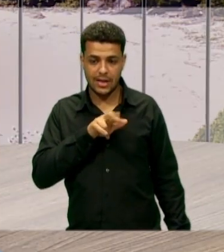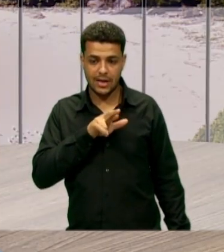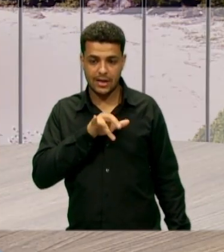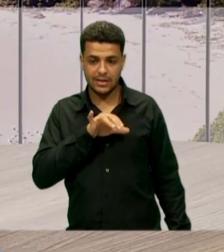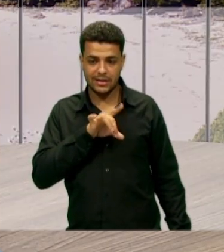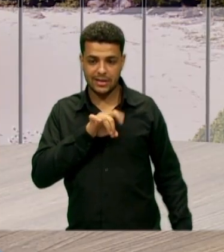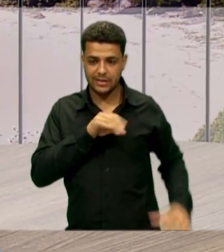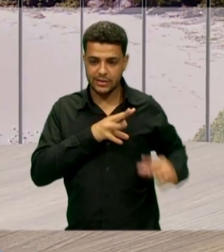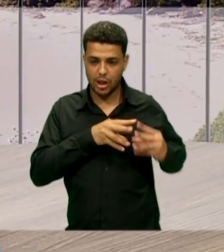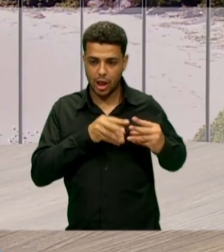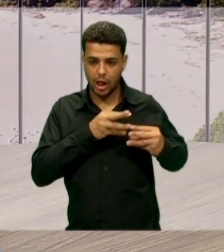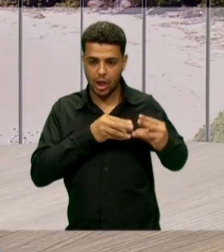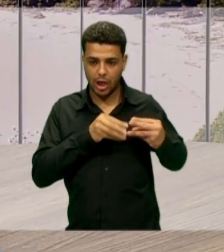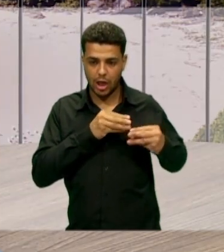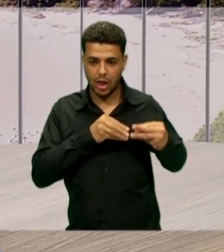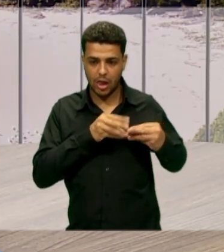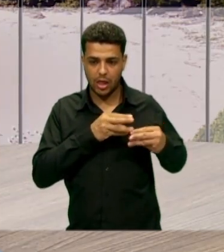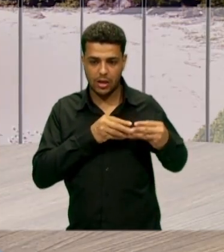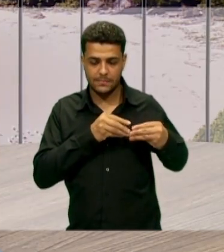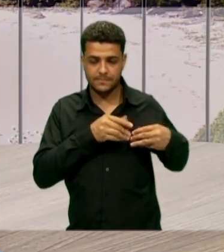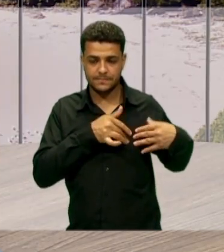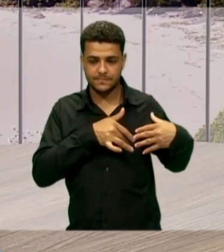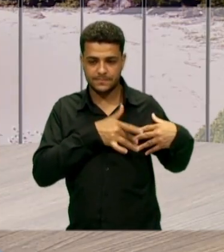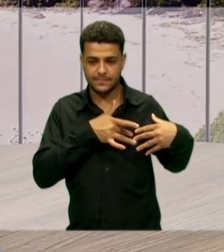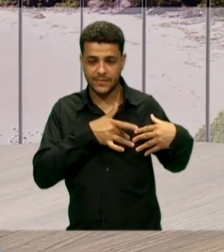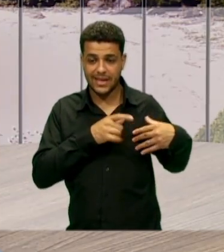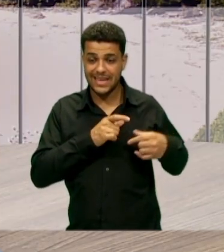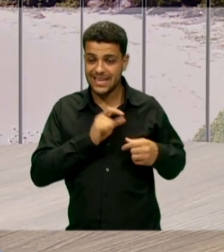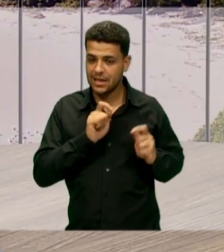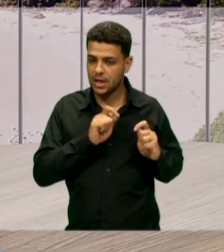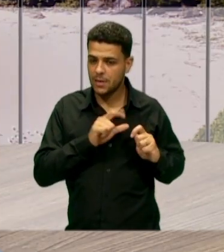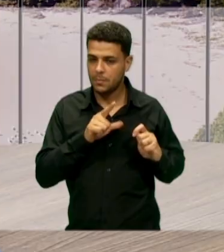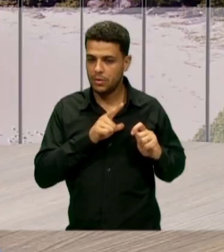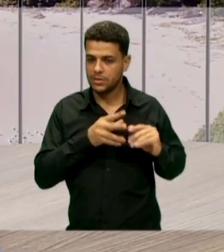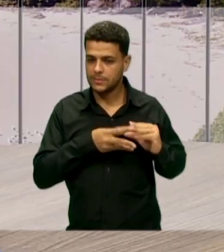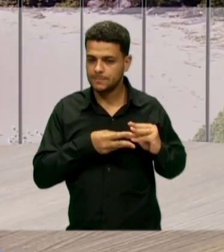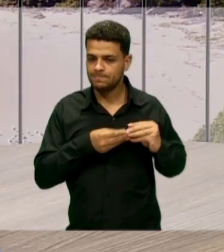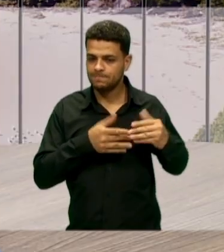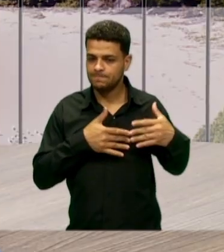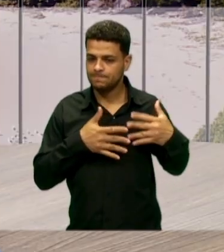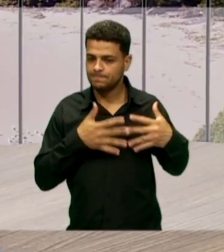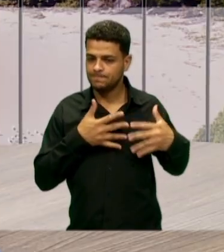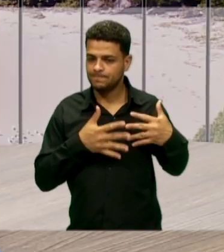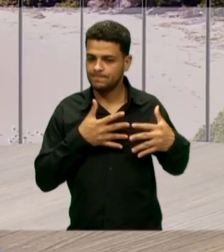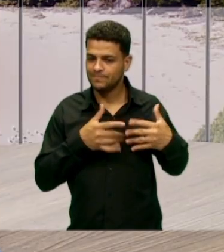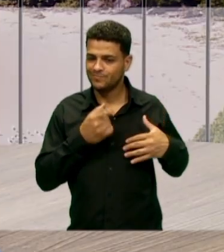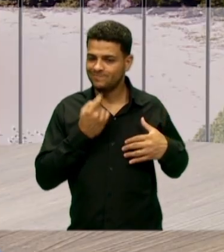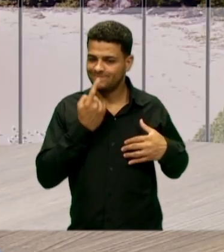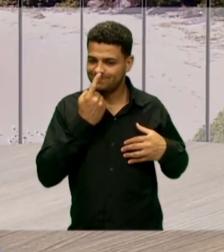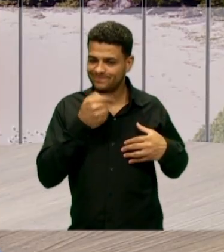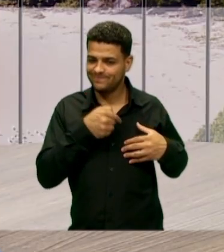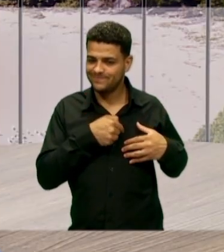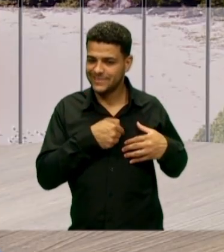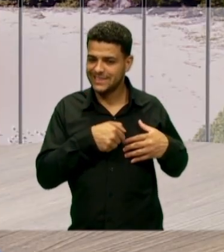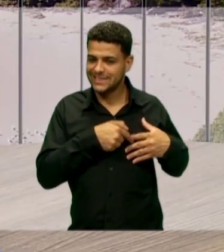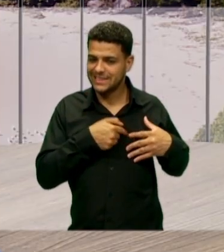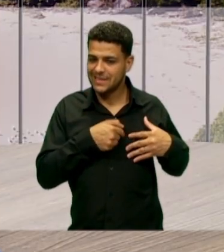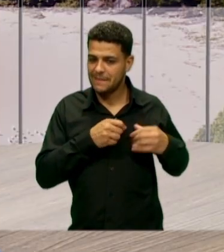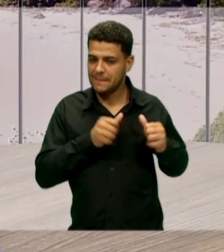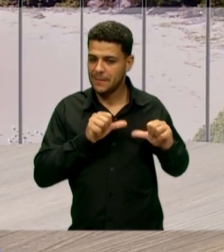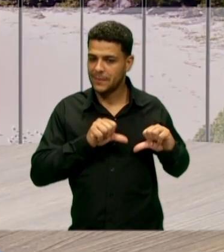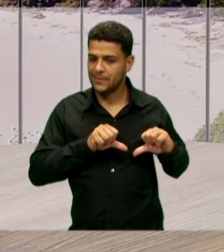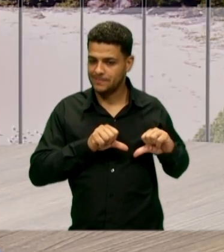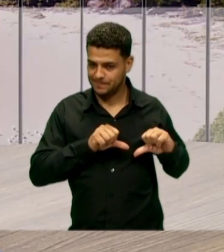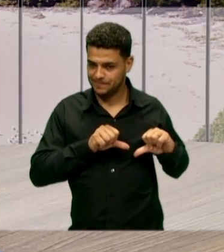da textura do tecido mamário e que podem passar a impressão de que esse nódulo pode ser algo mais